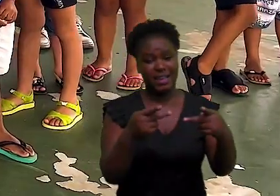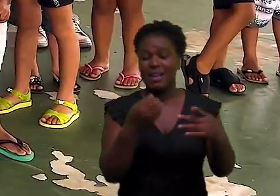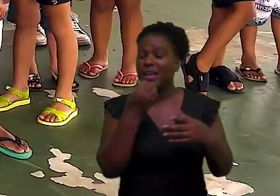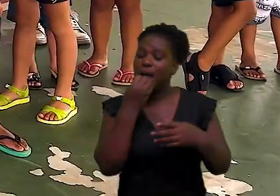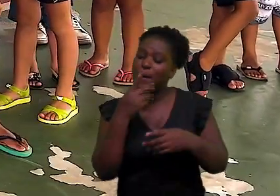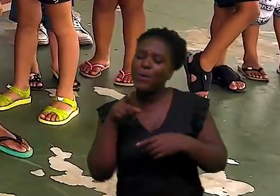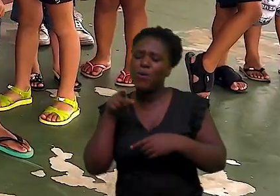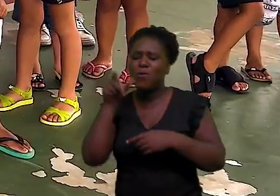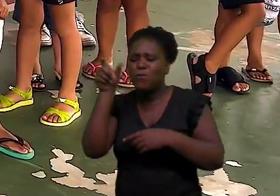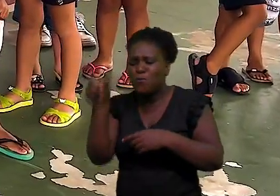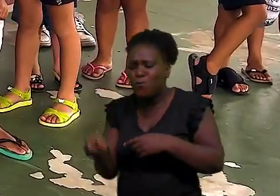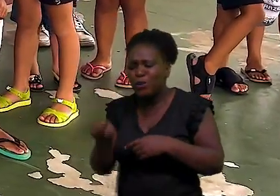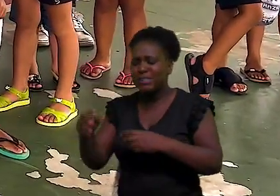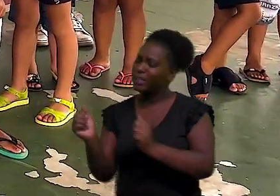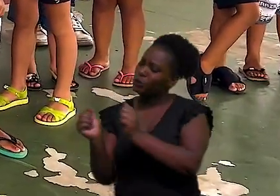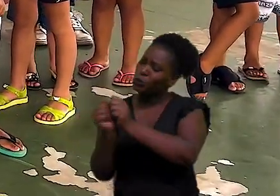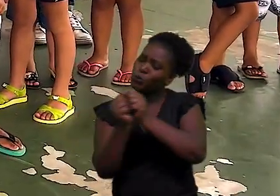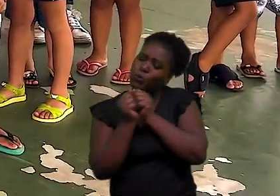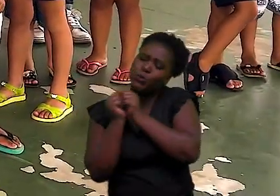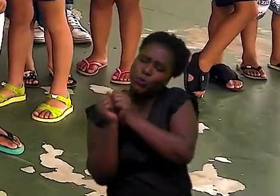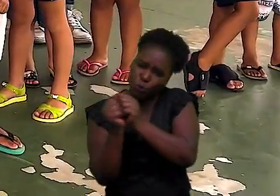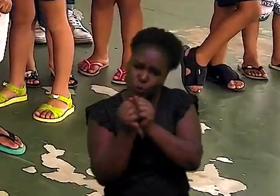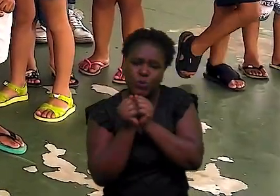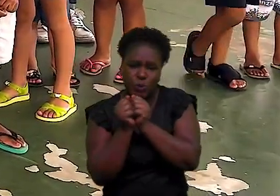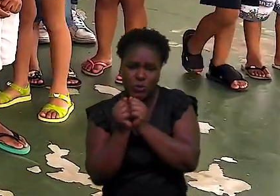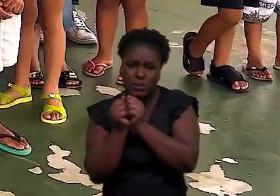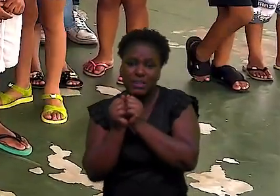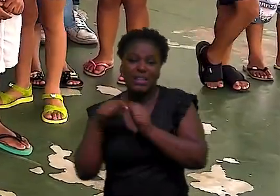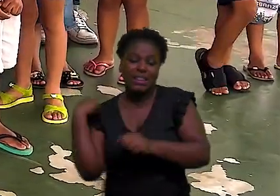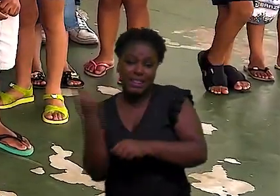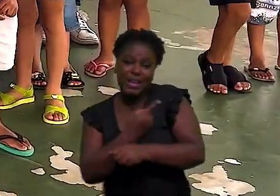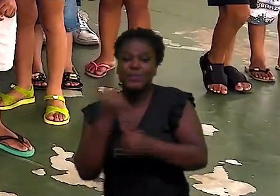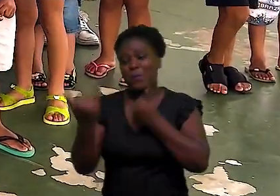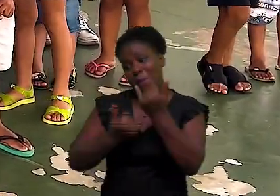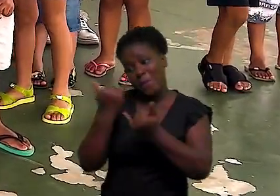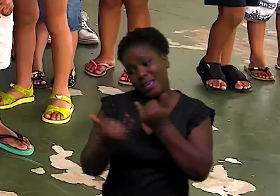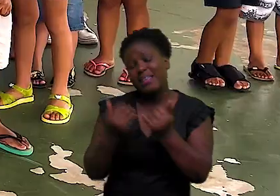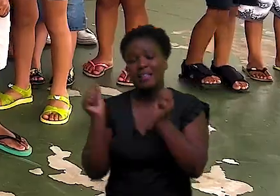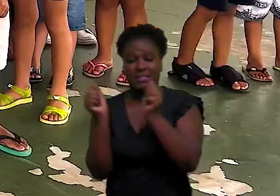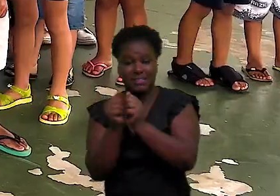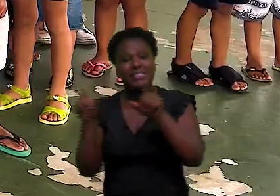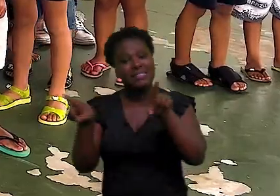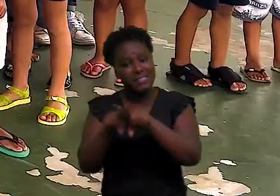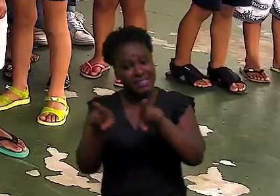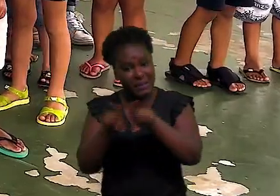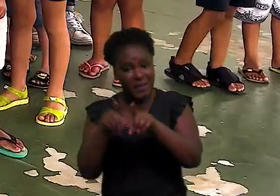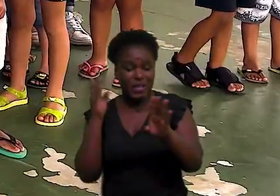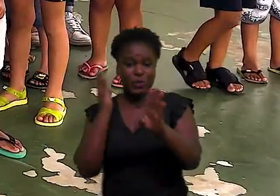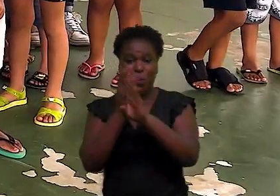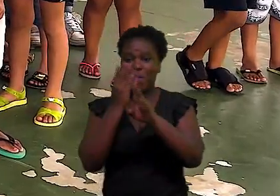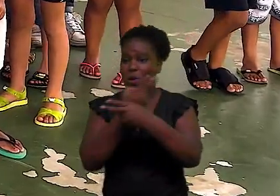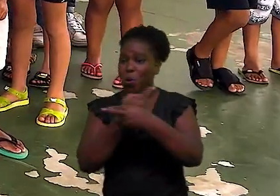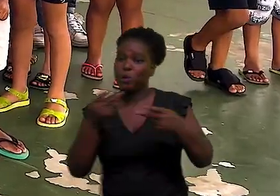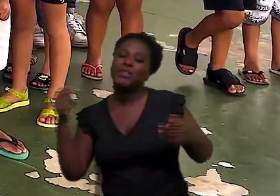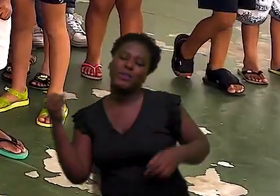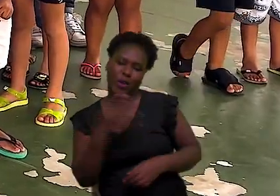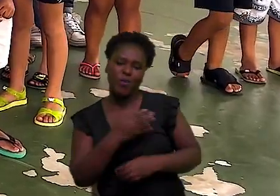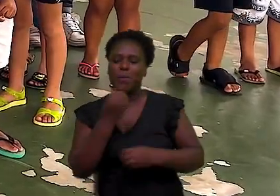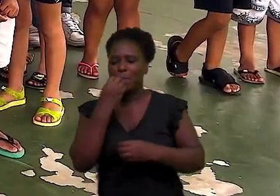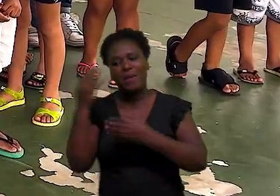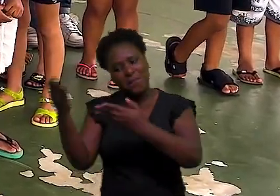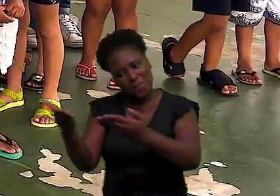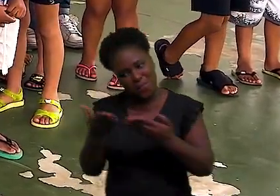momentos incríveis e realizaremos nossas descobertas. Seja bem-vindo. Com carinho, Turma